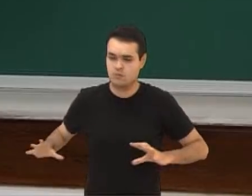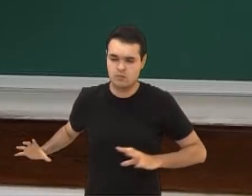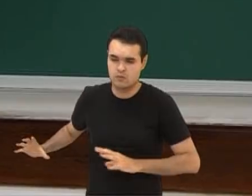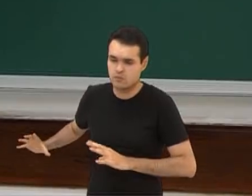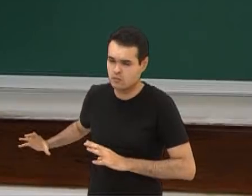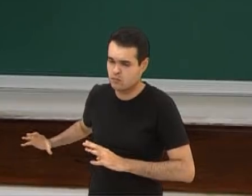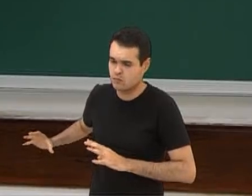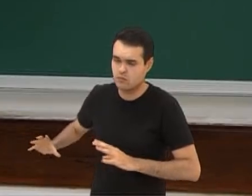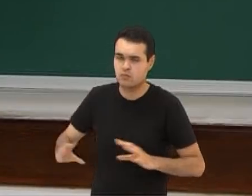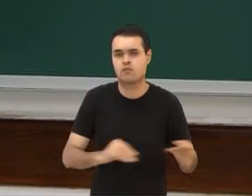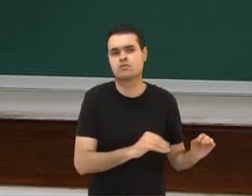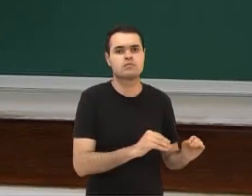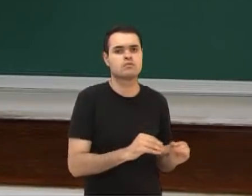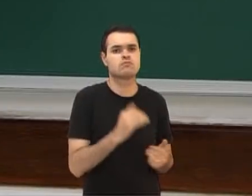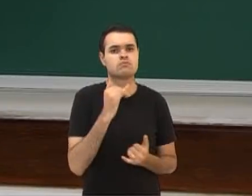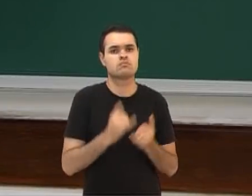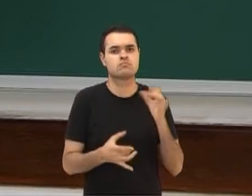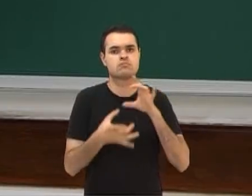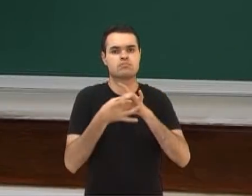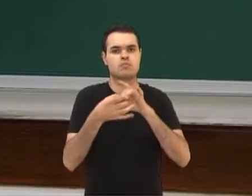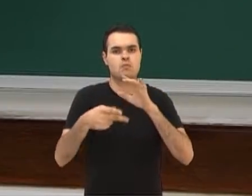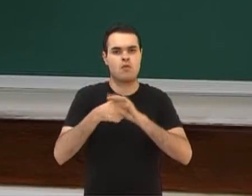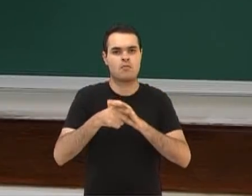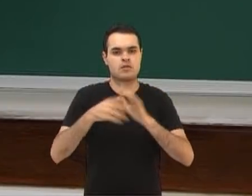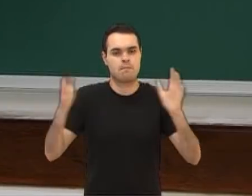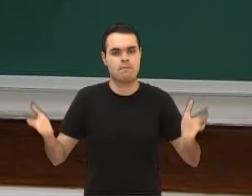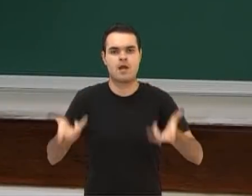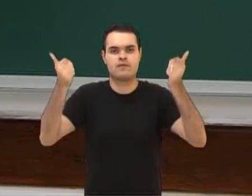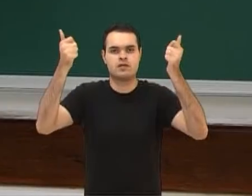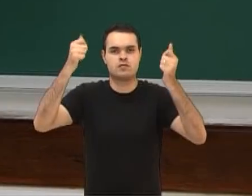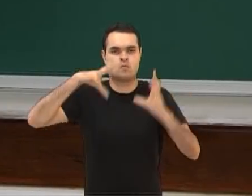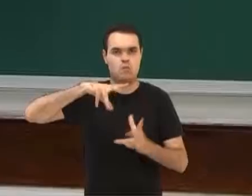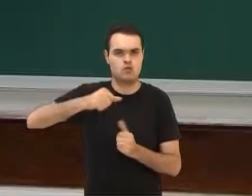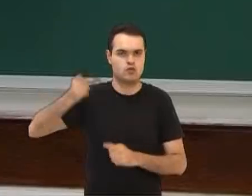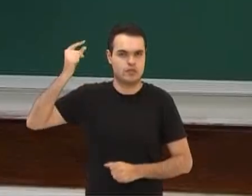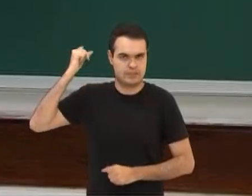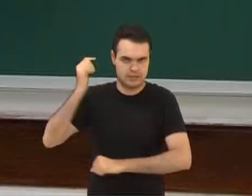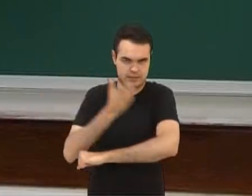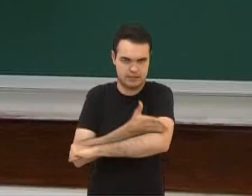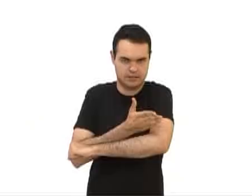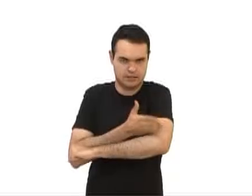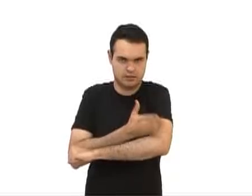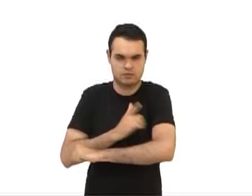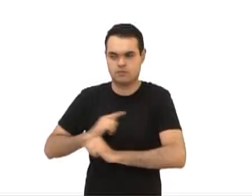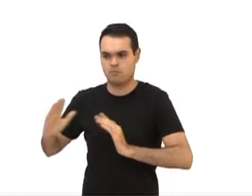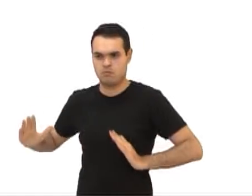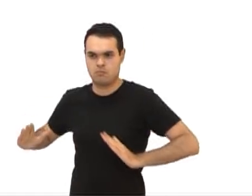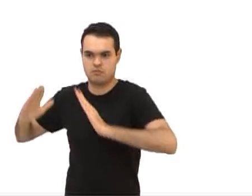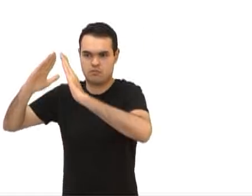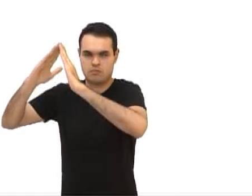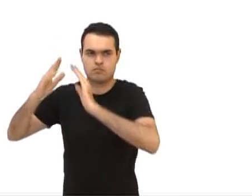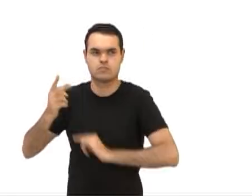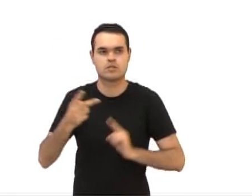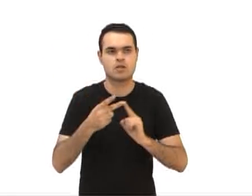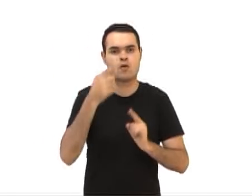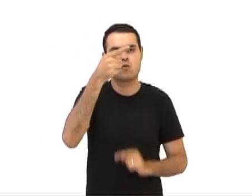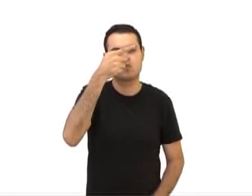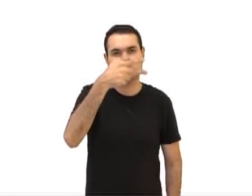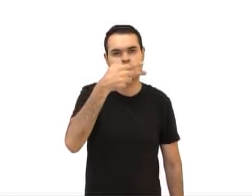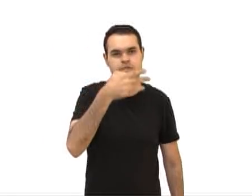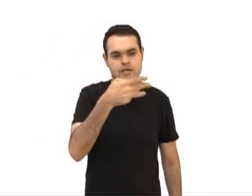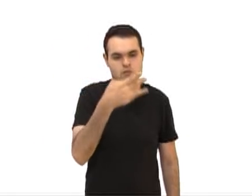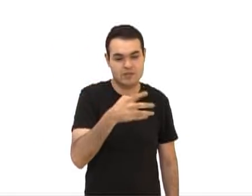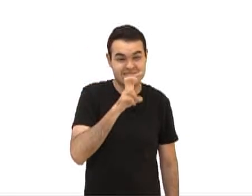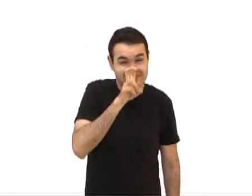praticamente fazem parte das maravilhas do mundo antigo. A gente falou das pirâmides do Egito, né? E aqui, ó, 1, 2, 3, 4,